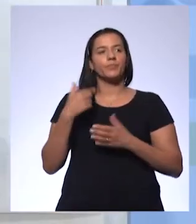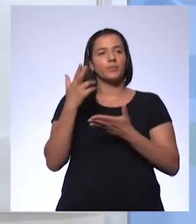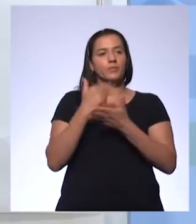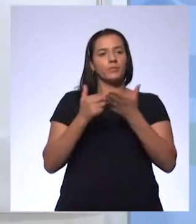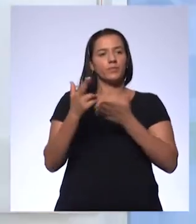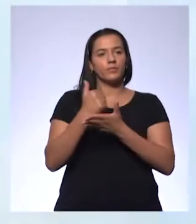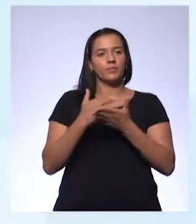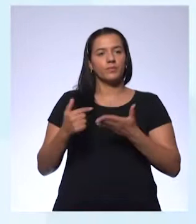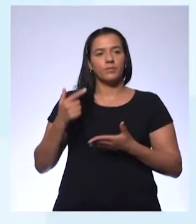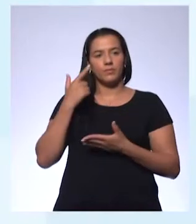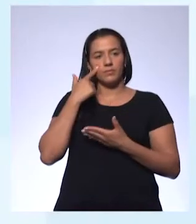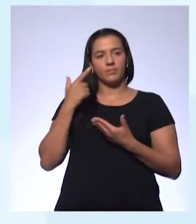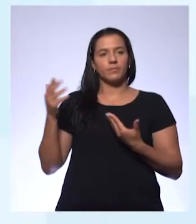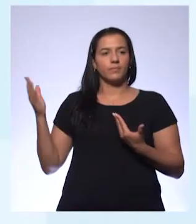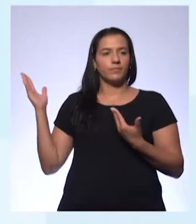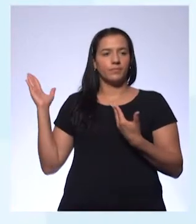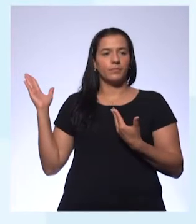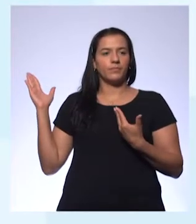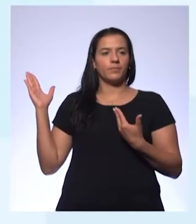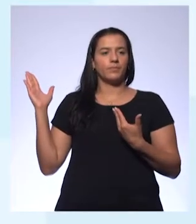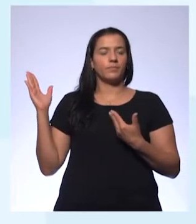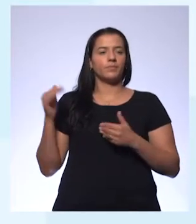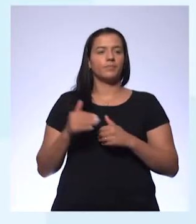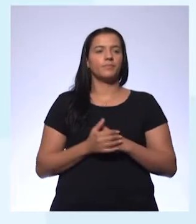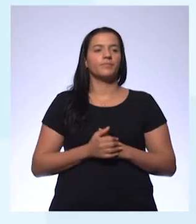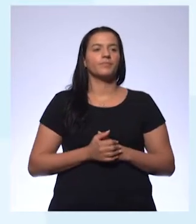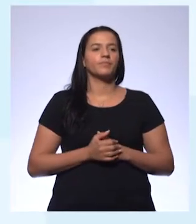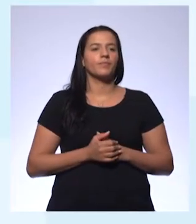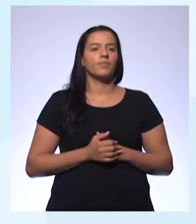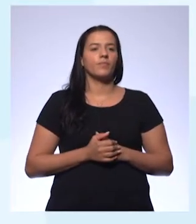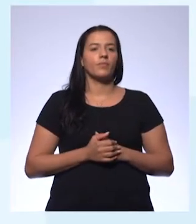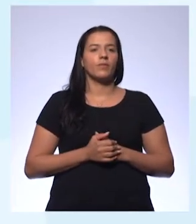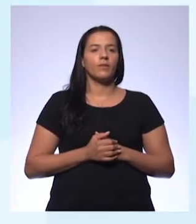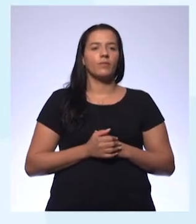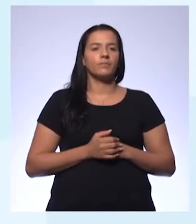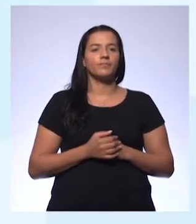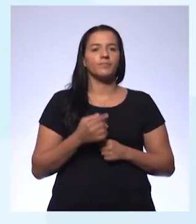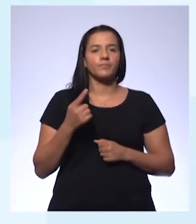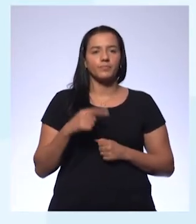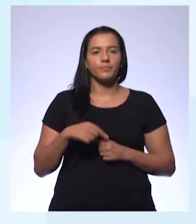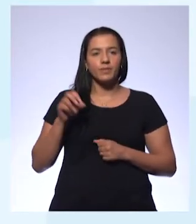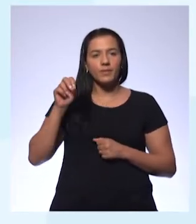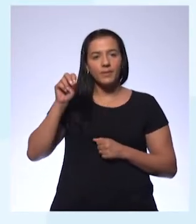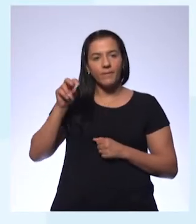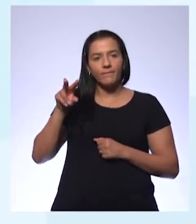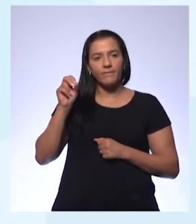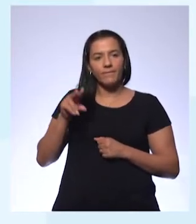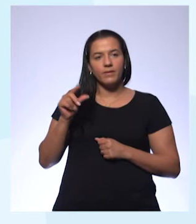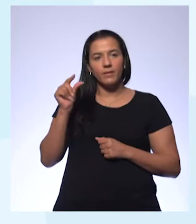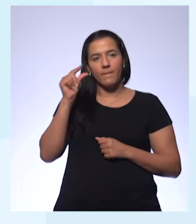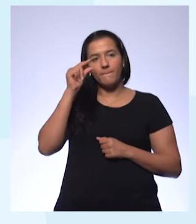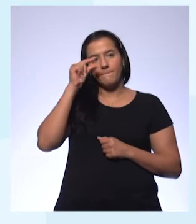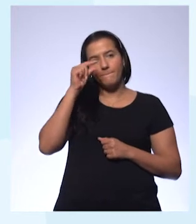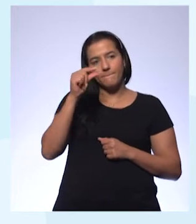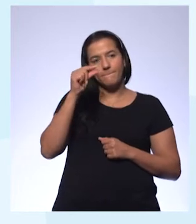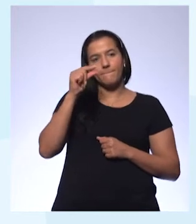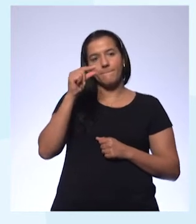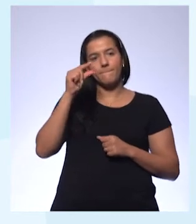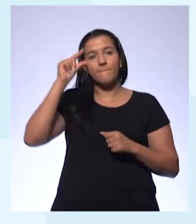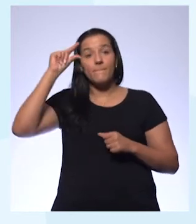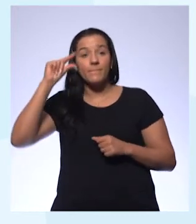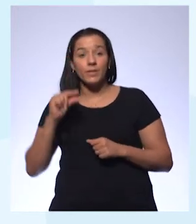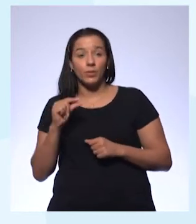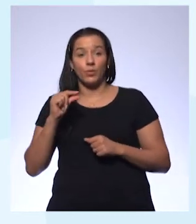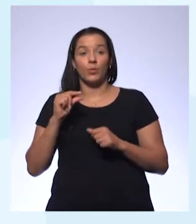só para vocês terem uma ideia. Ó. Então, tá vendo? Primeiro, o vírus é muito menor do que uma bactéria. E